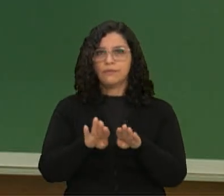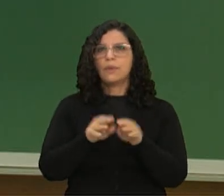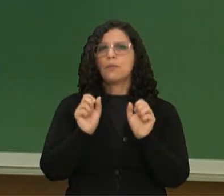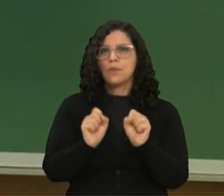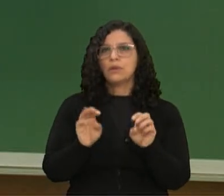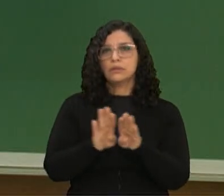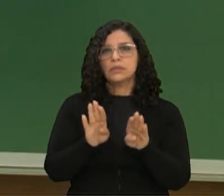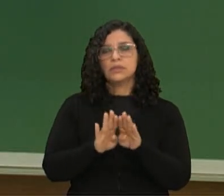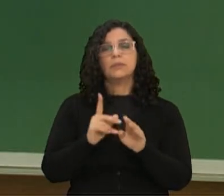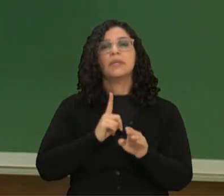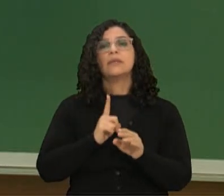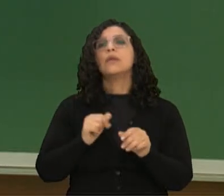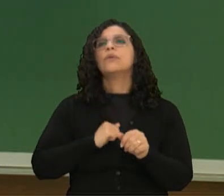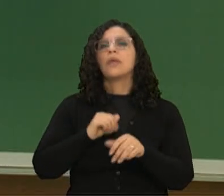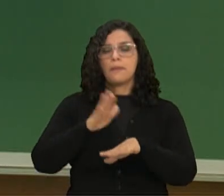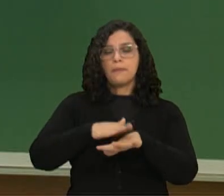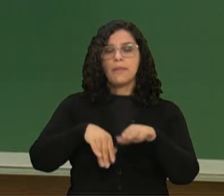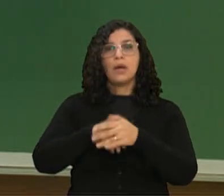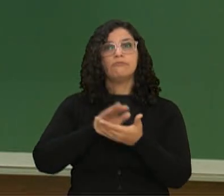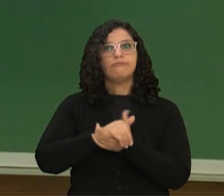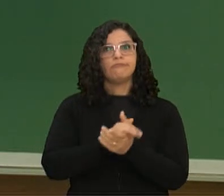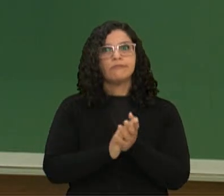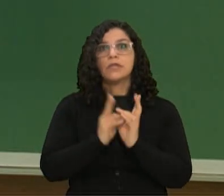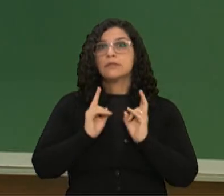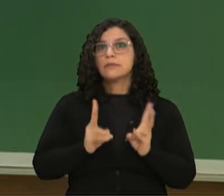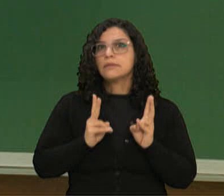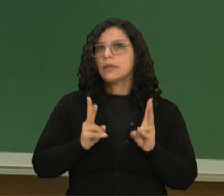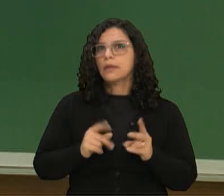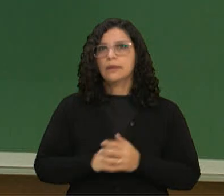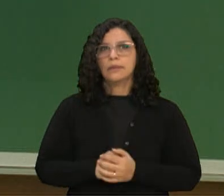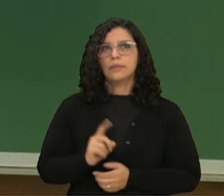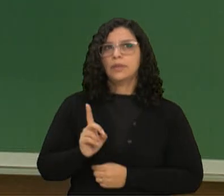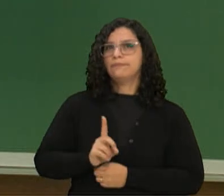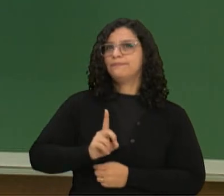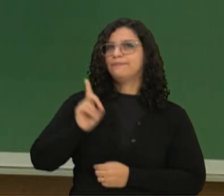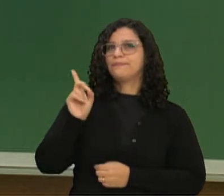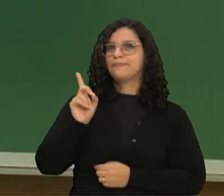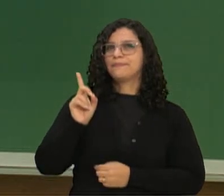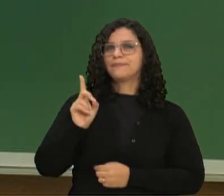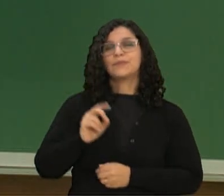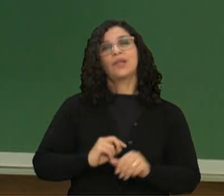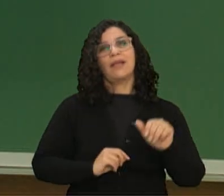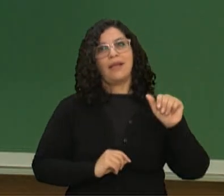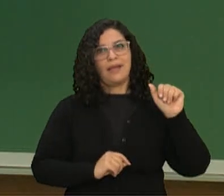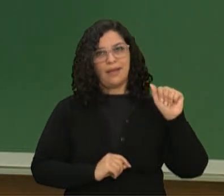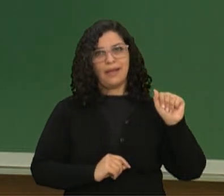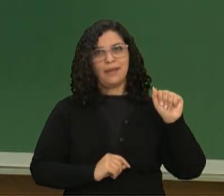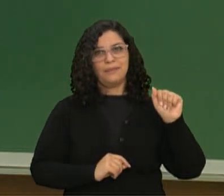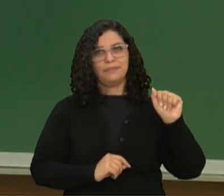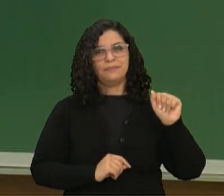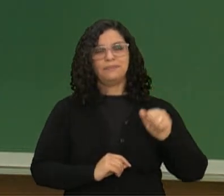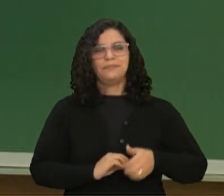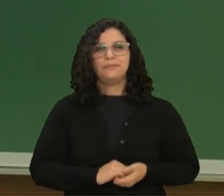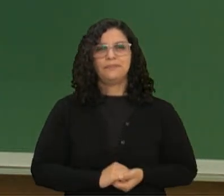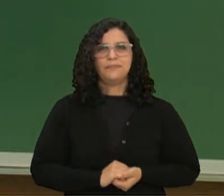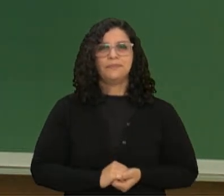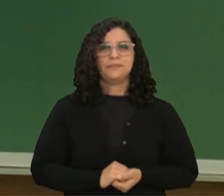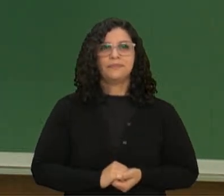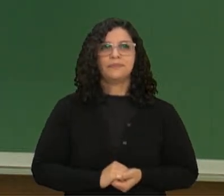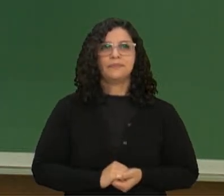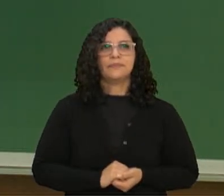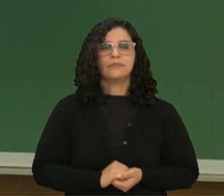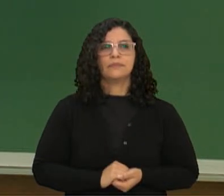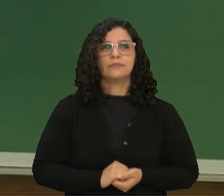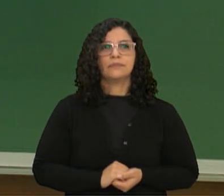nesse caso. Your hands frequently, lave as suas mãos com frequência. Então, a imagem da letra A.